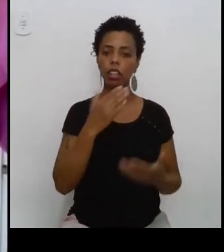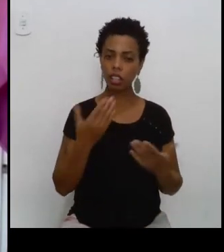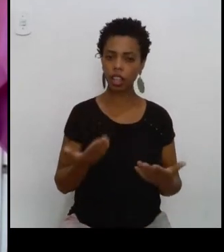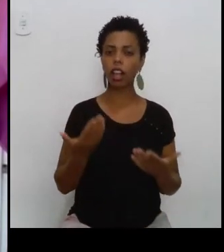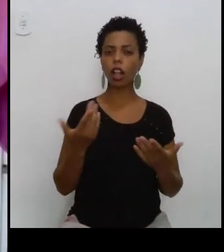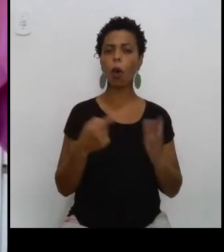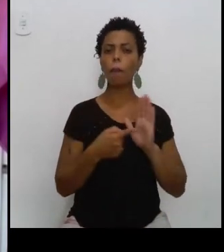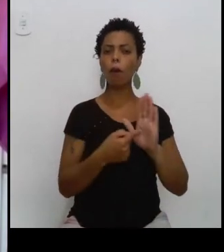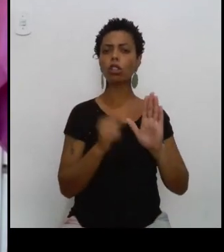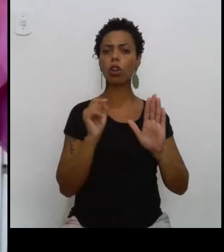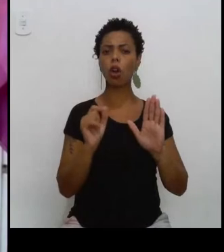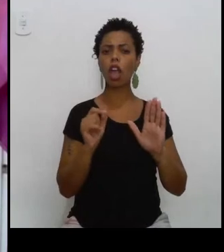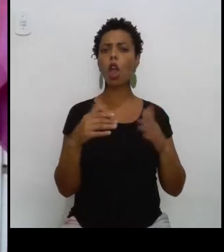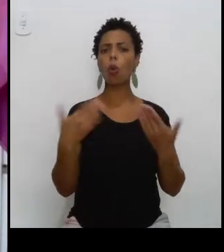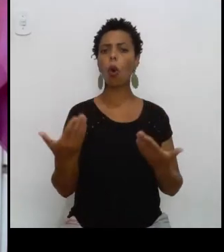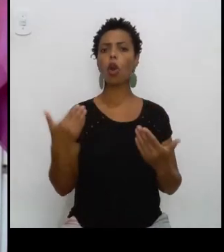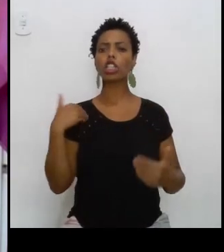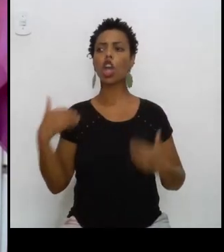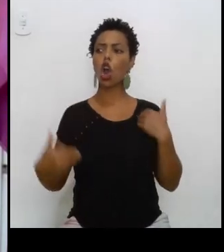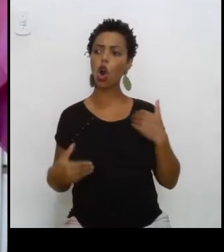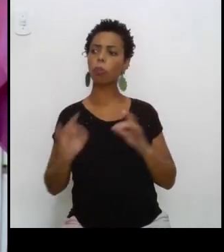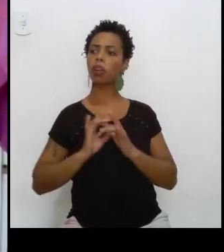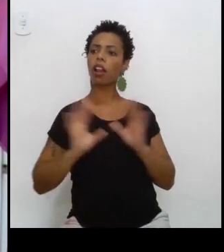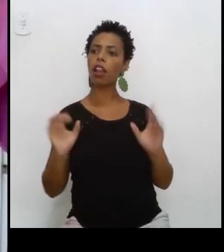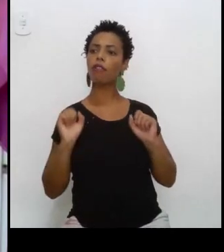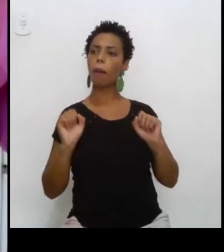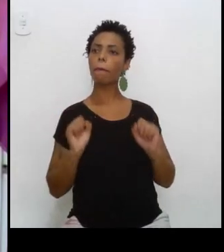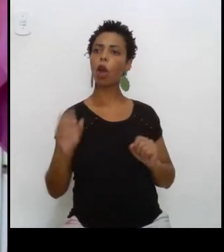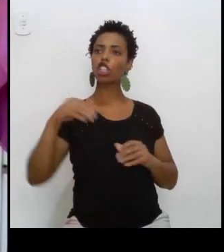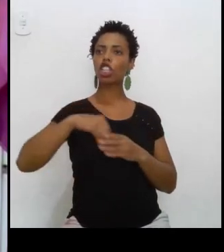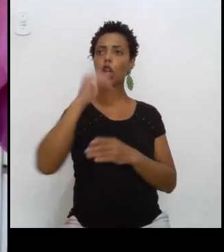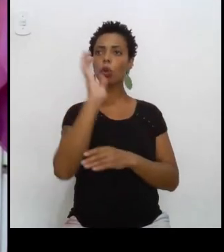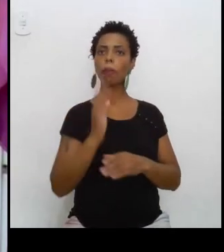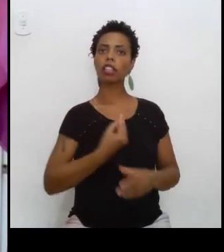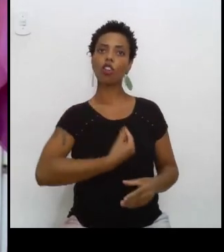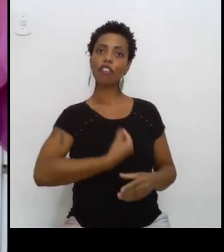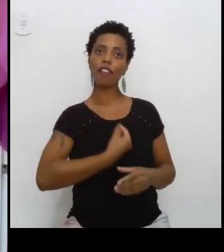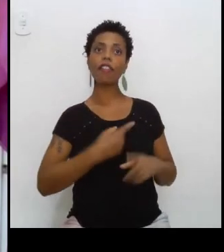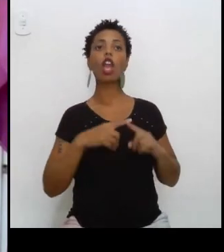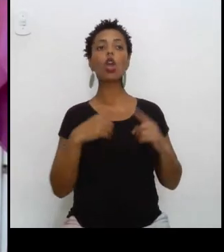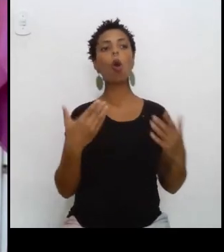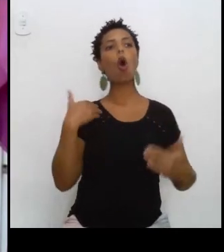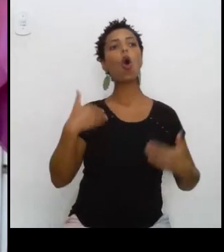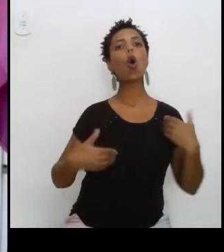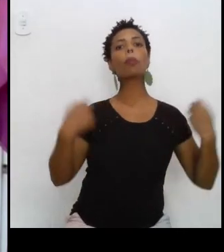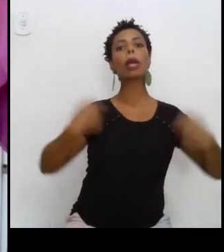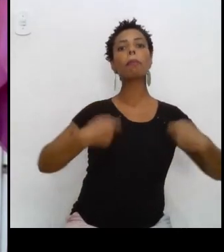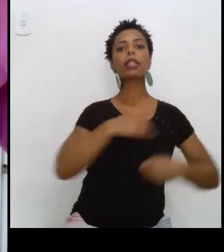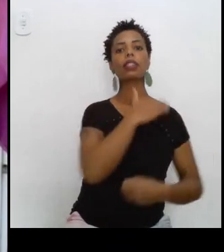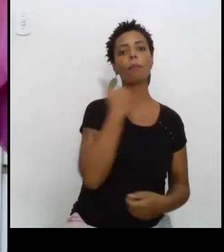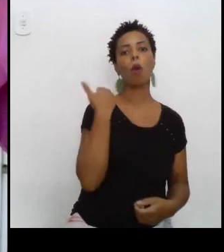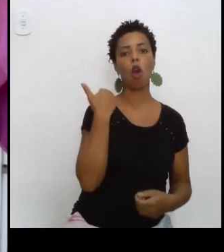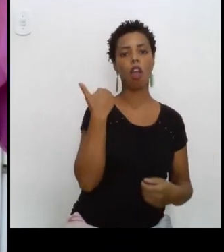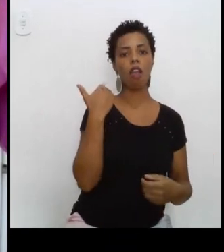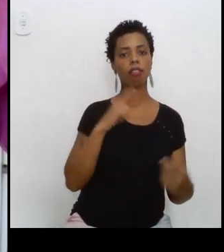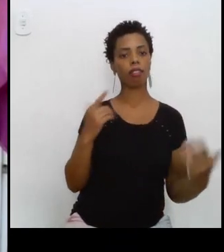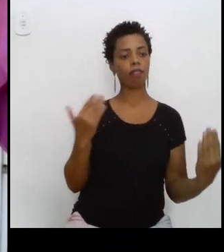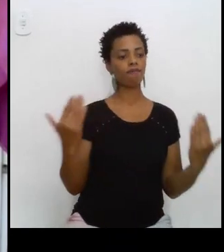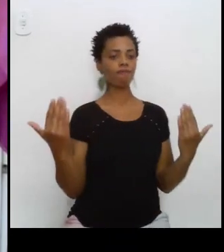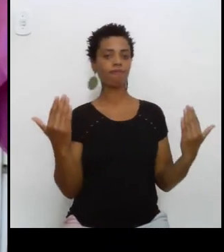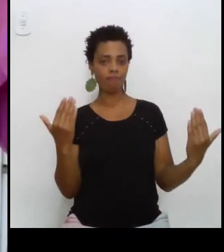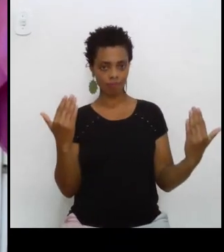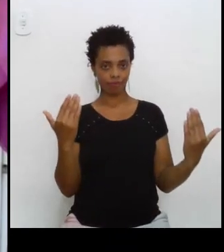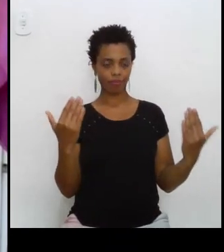corpo é esse que pode viver dentro do Brasil hoje e que corpo é esse que deve morrer então é a luz